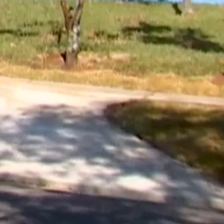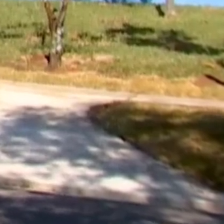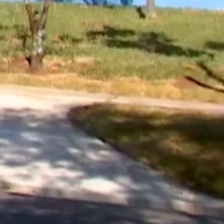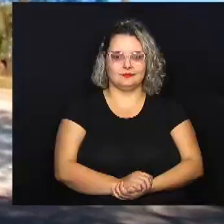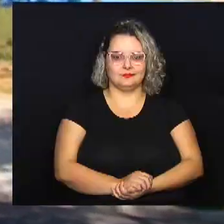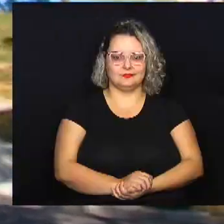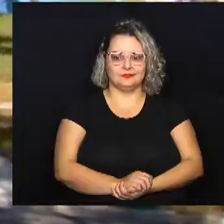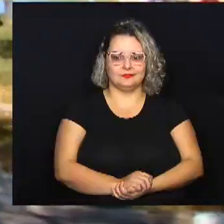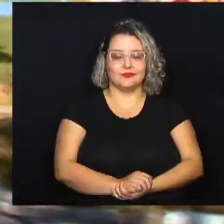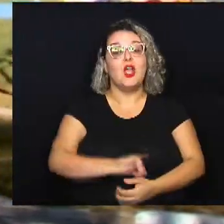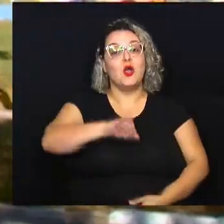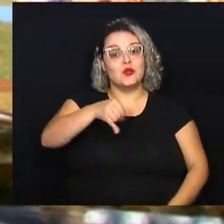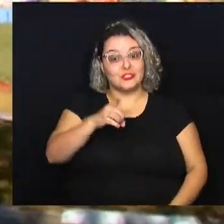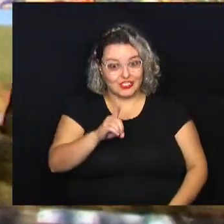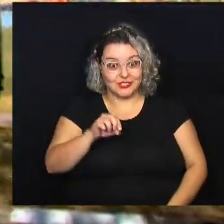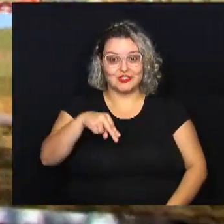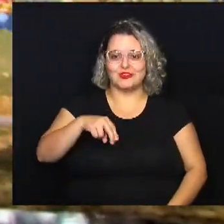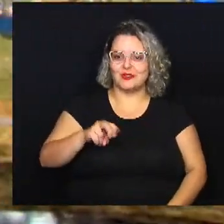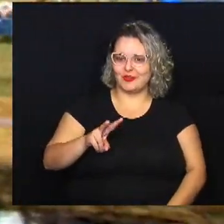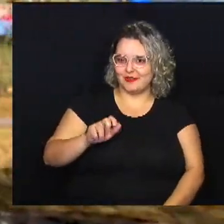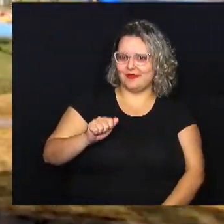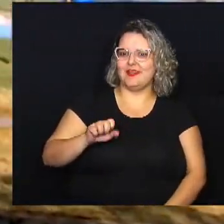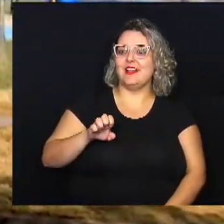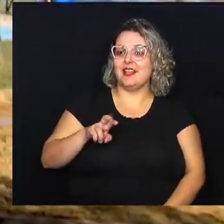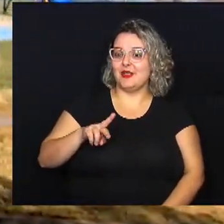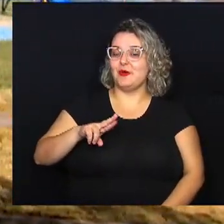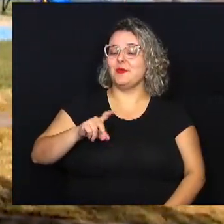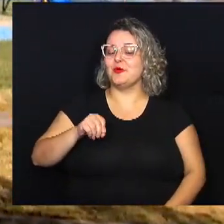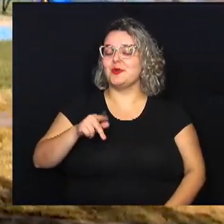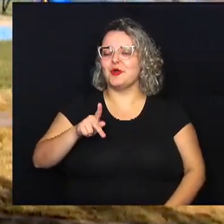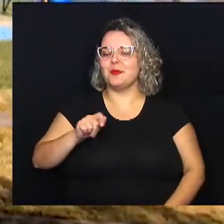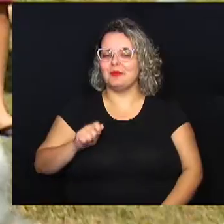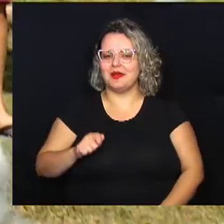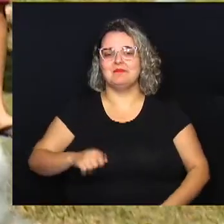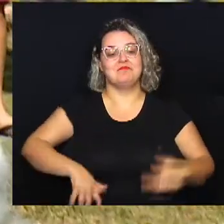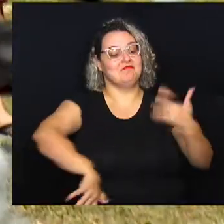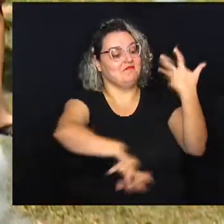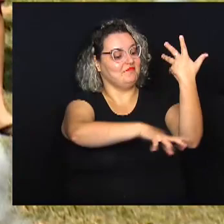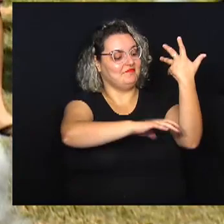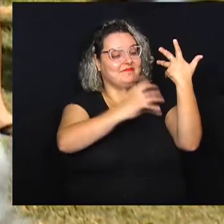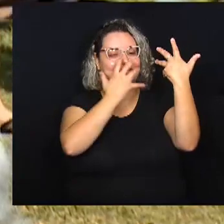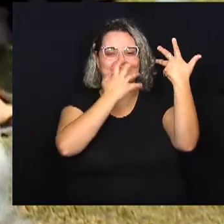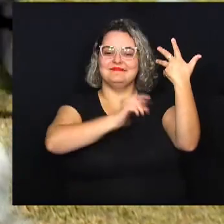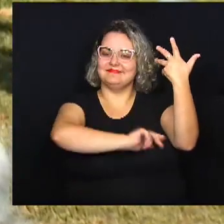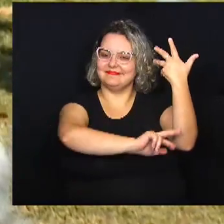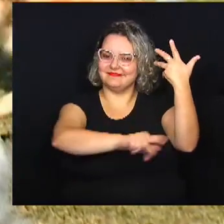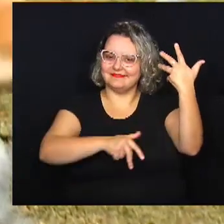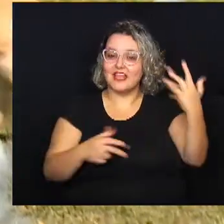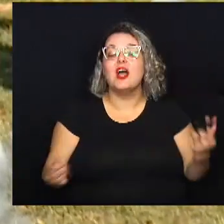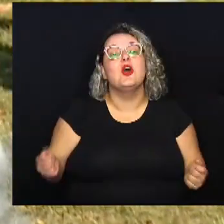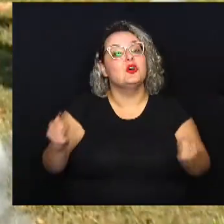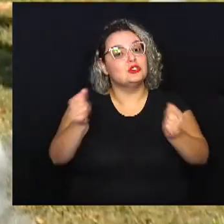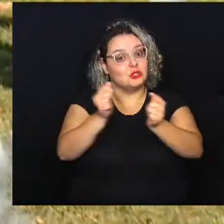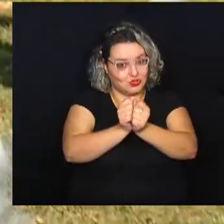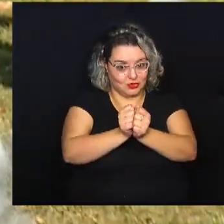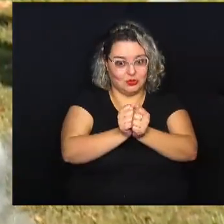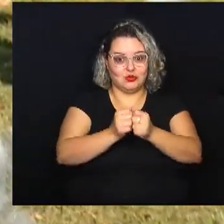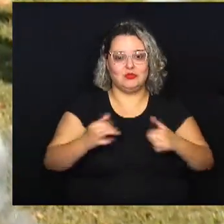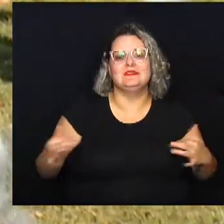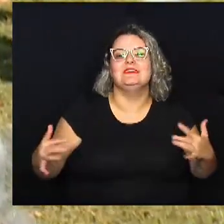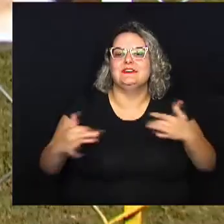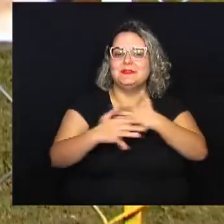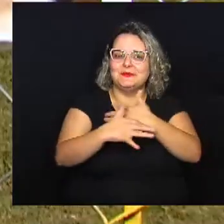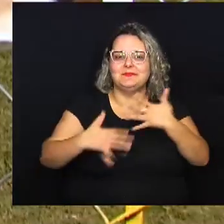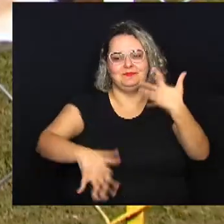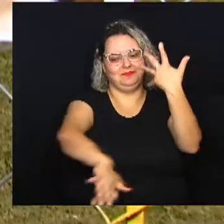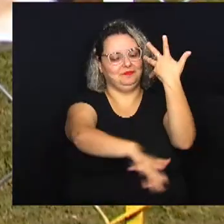O Jardim Nova Europa ganhou um parcão, área de lazer para pets, juntamente com a urbanização da